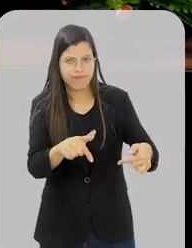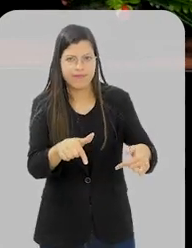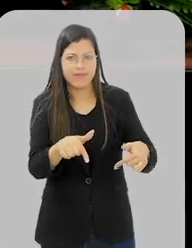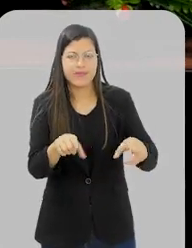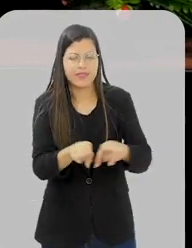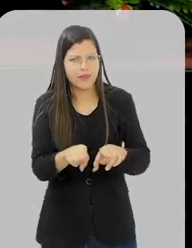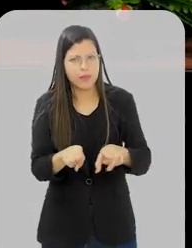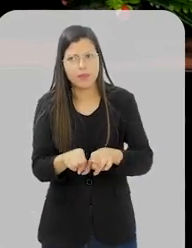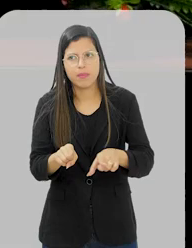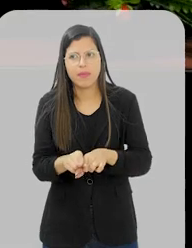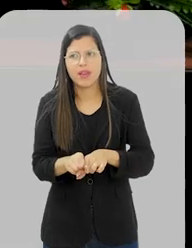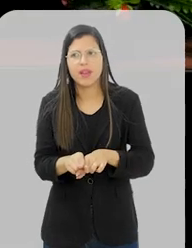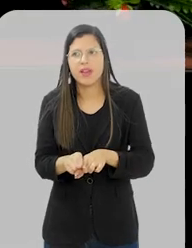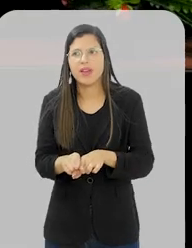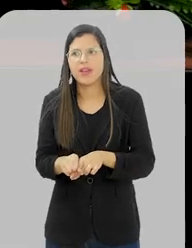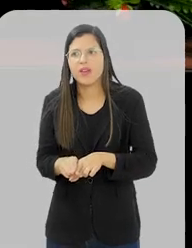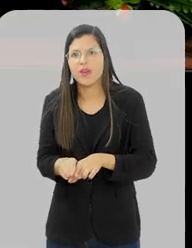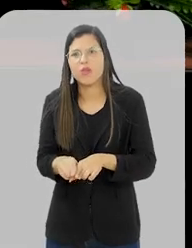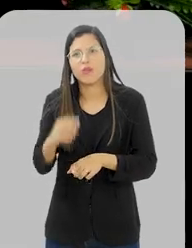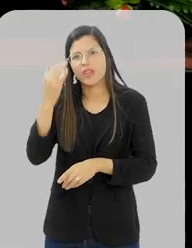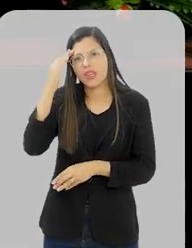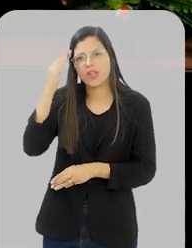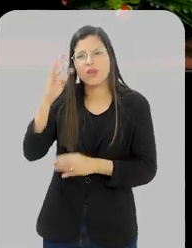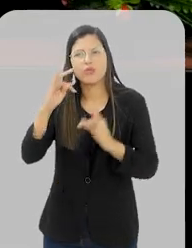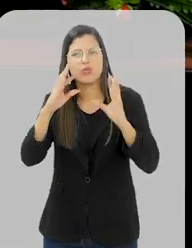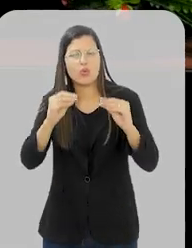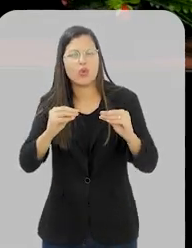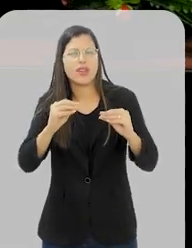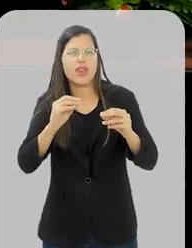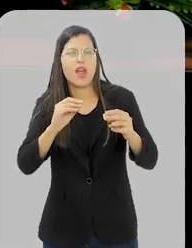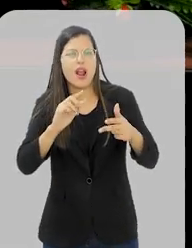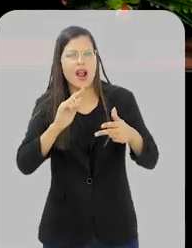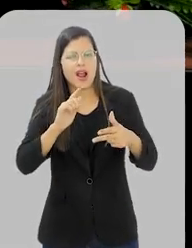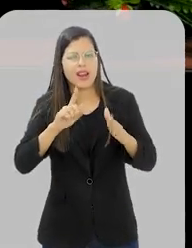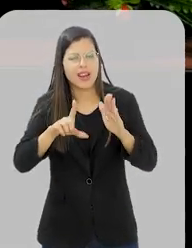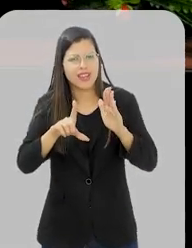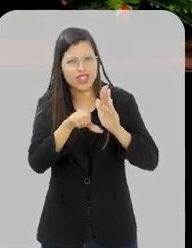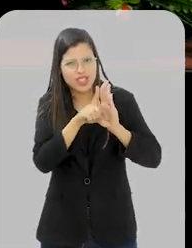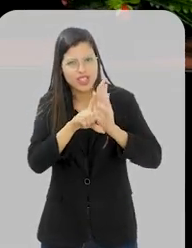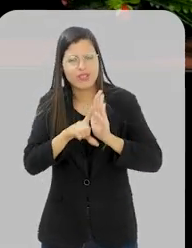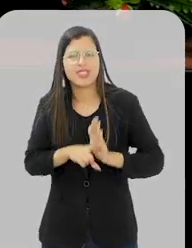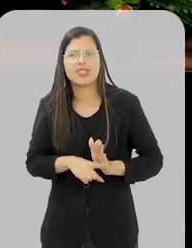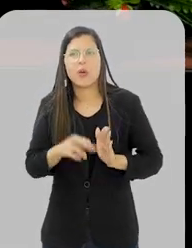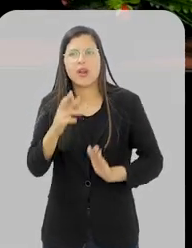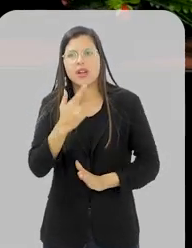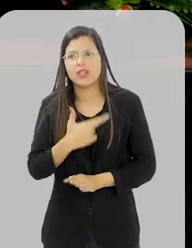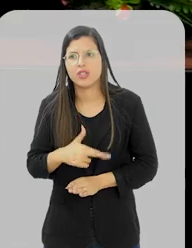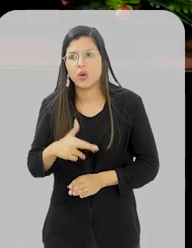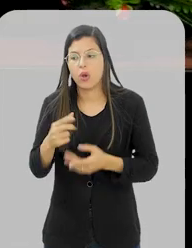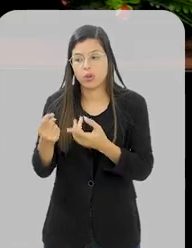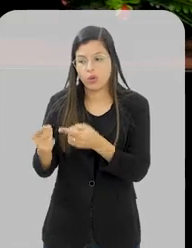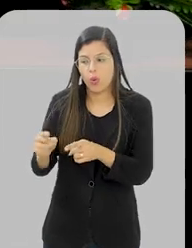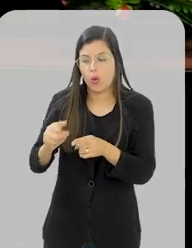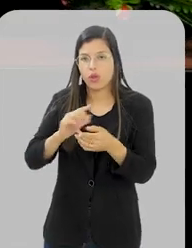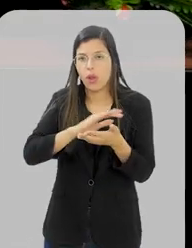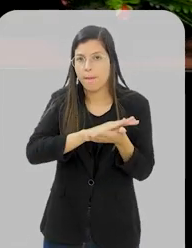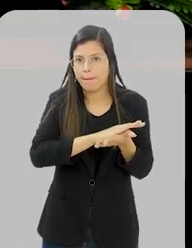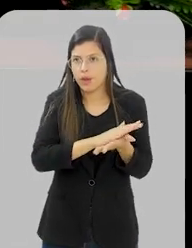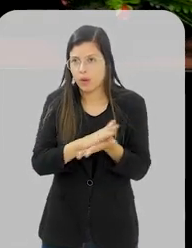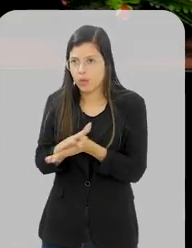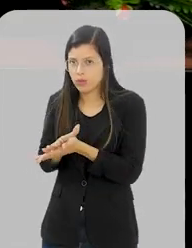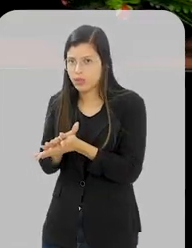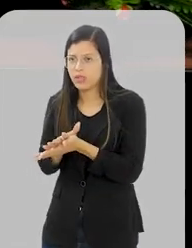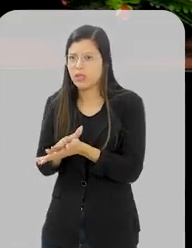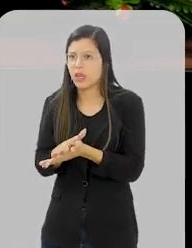atuação eu fui me inteirando de toda a legislação interreligiosa de de combate a a a a a exatamente a discriminação não só